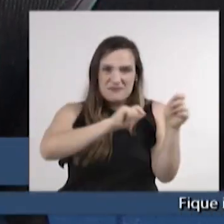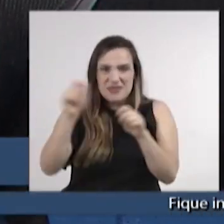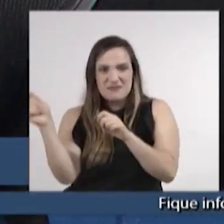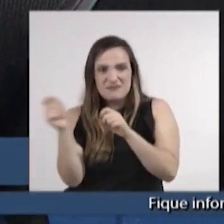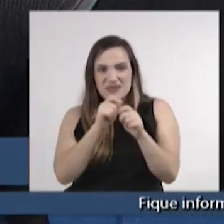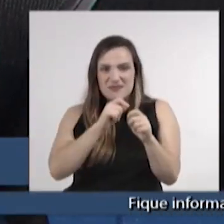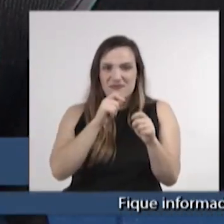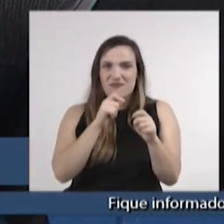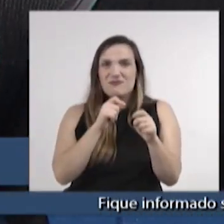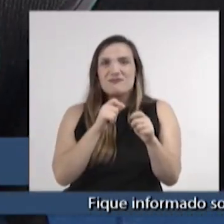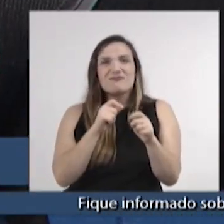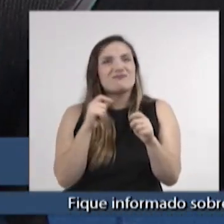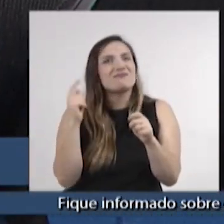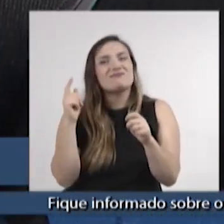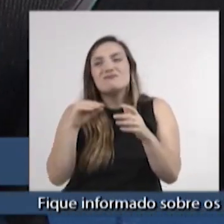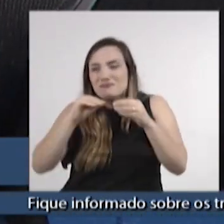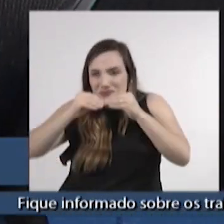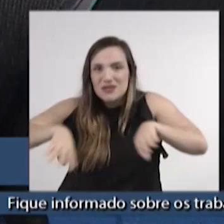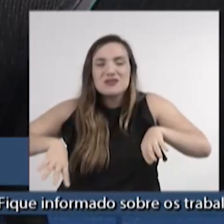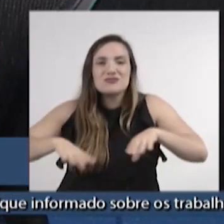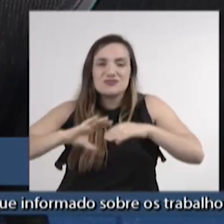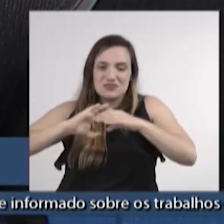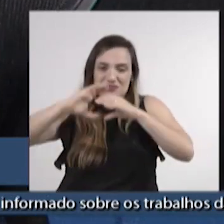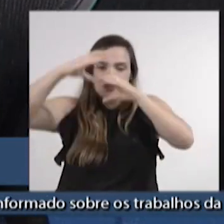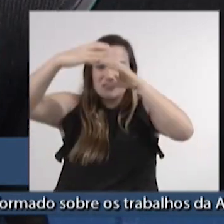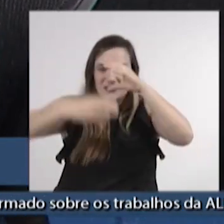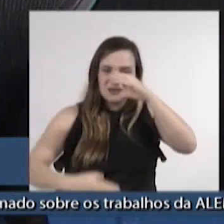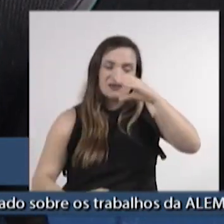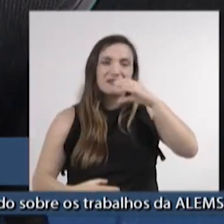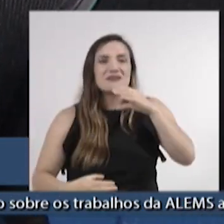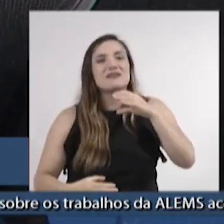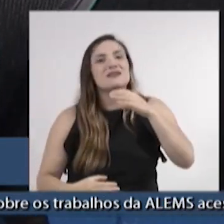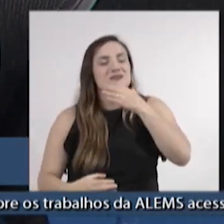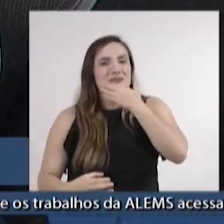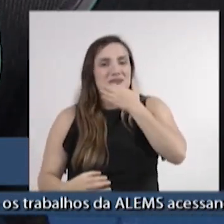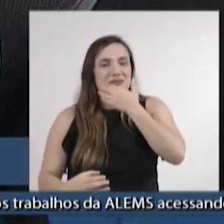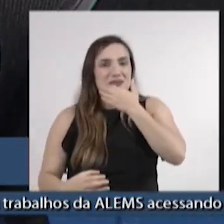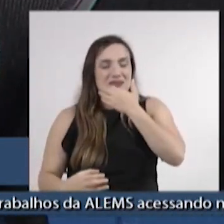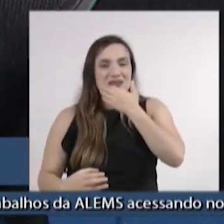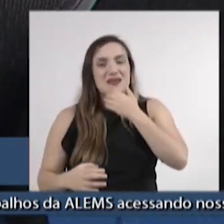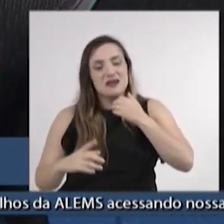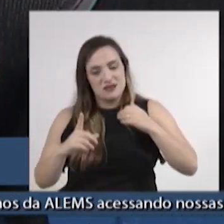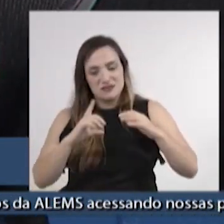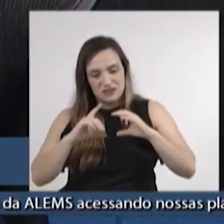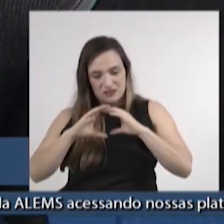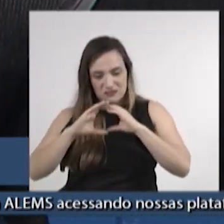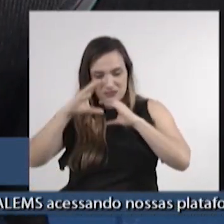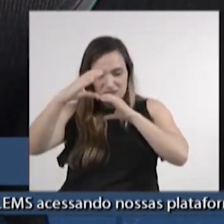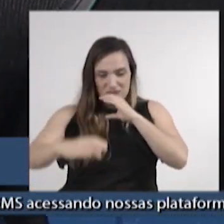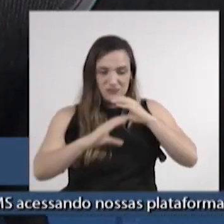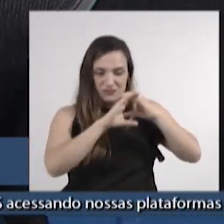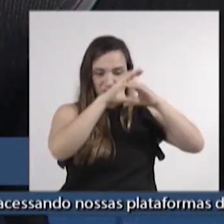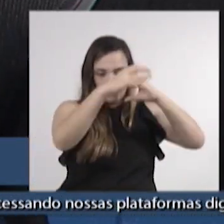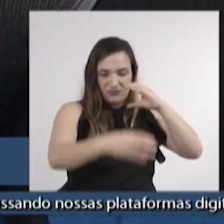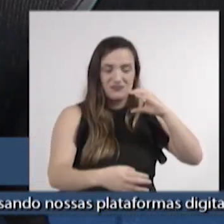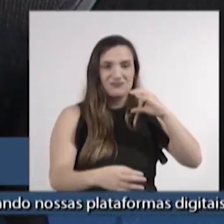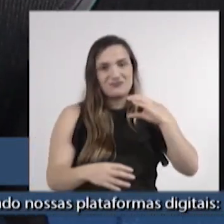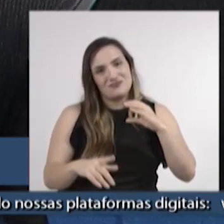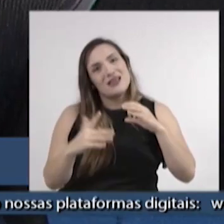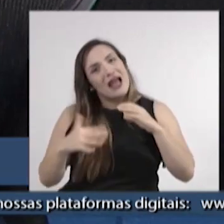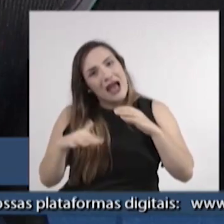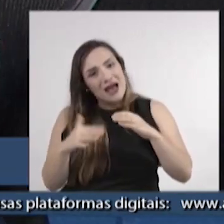erode substancialmente as pás da turbina. Então, o custo de manutenção, quando acabar a vida útil, chegando ao fim a vida útil da Itaipu, vai ser muito